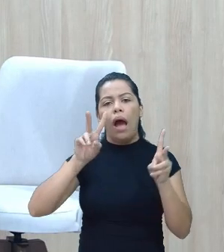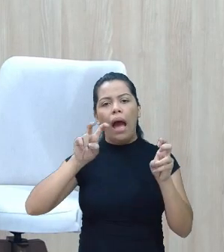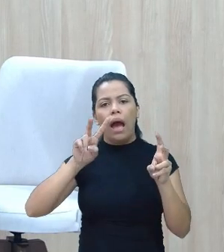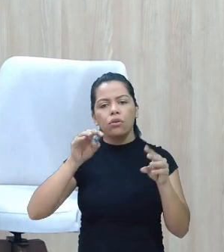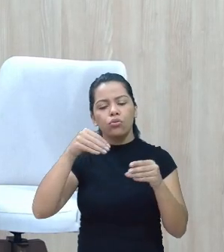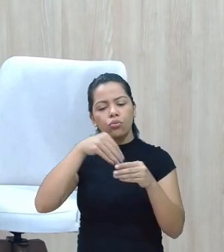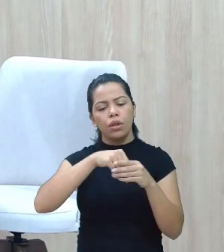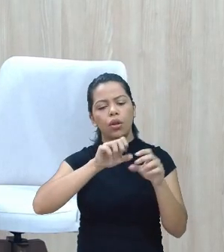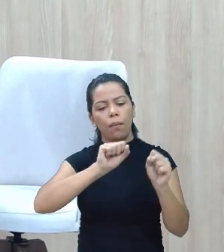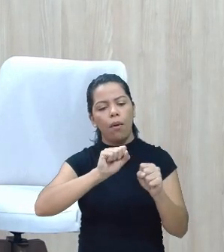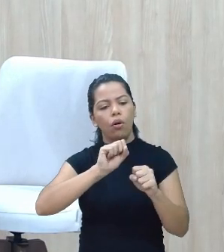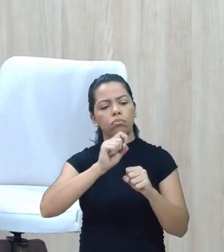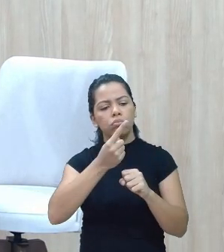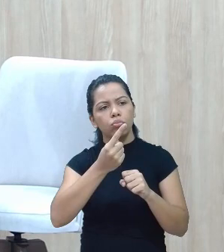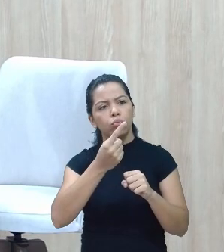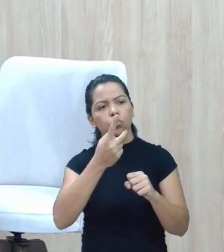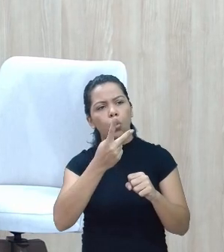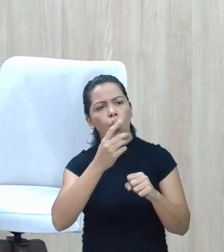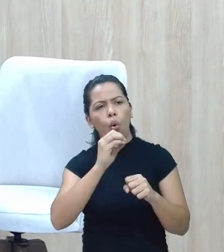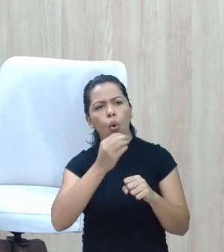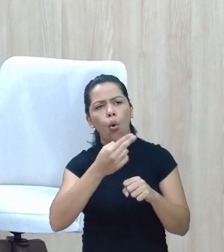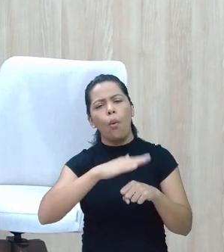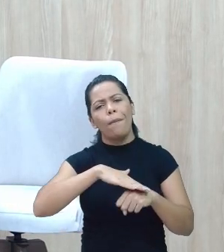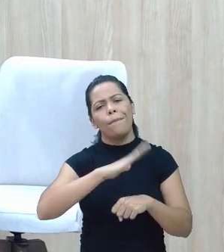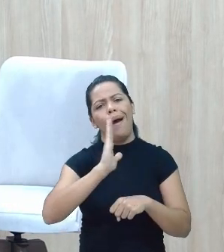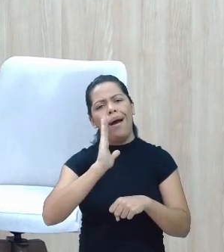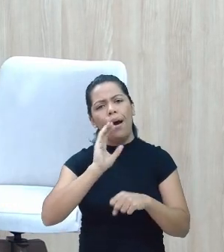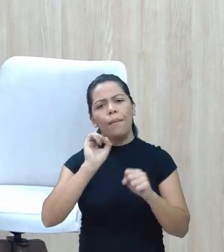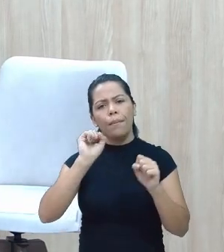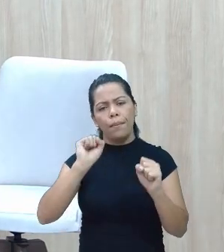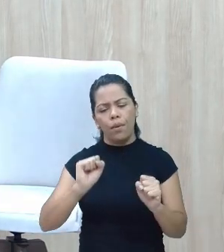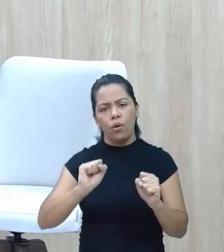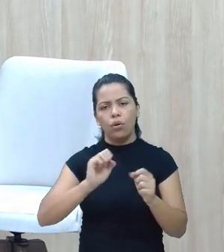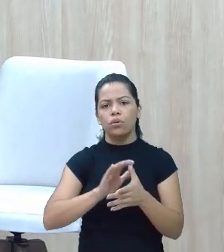certo? Beleza, então, ó, continuando aqui, gente, em cima